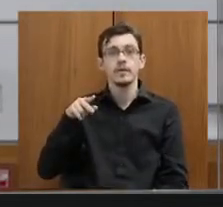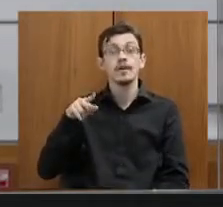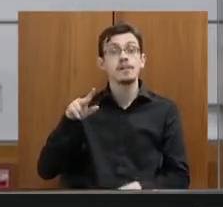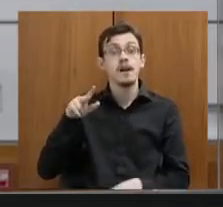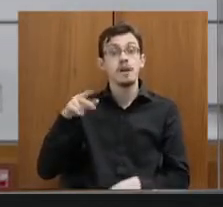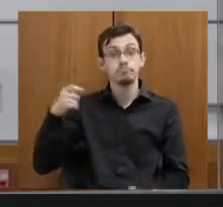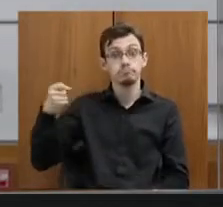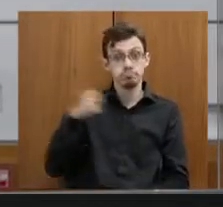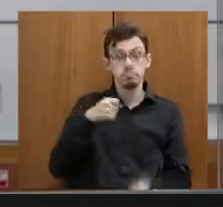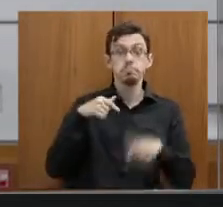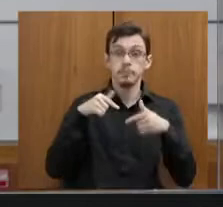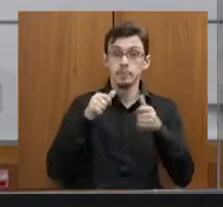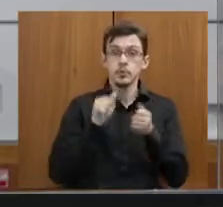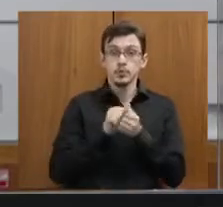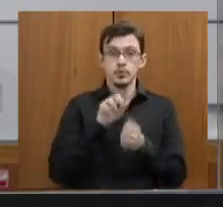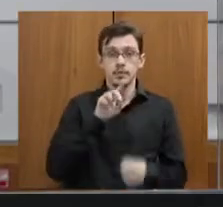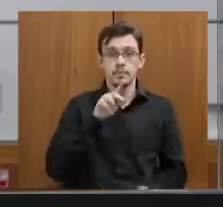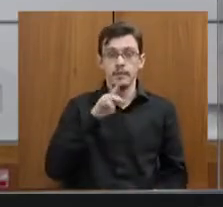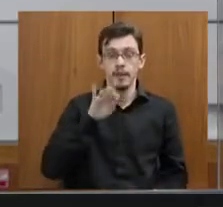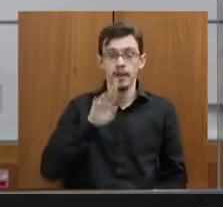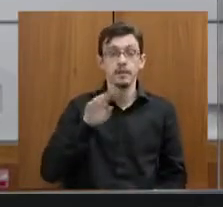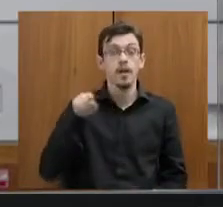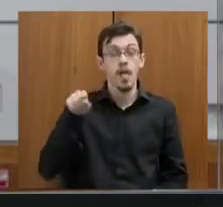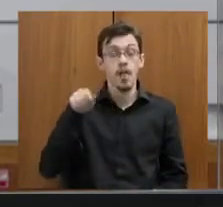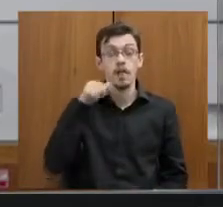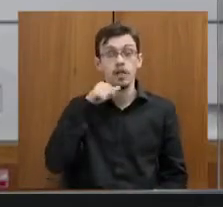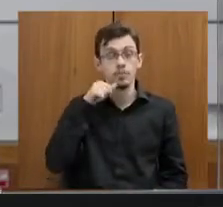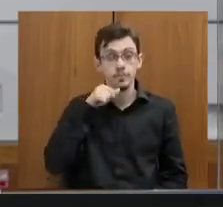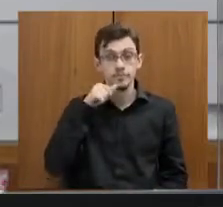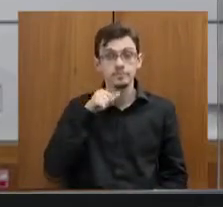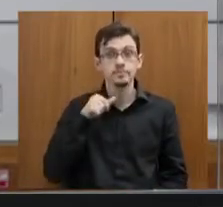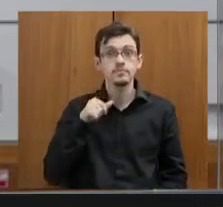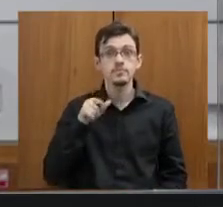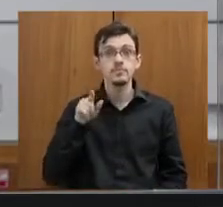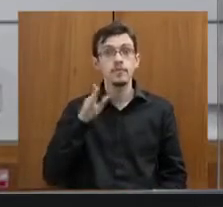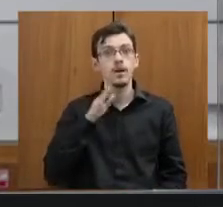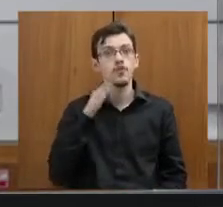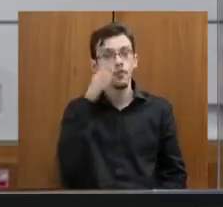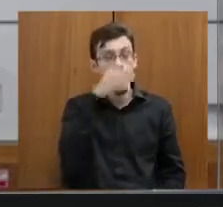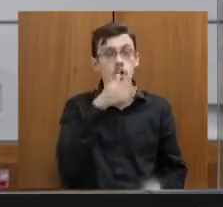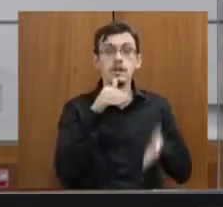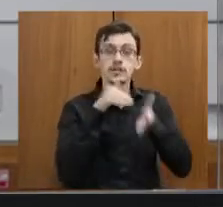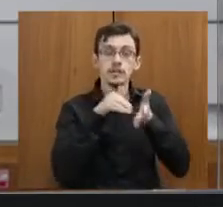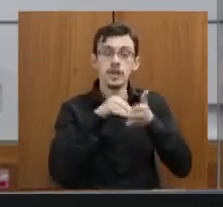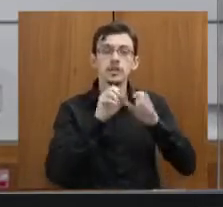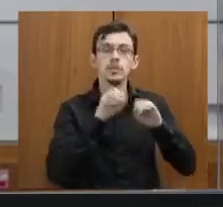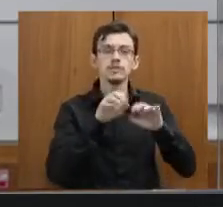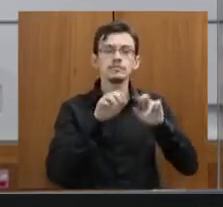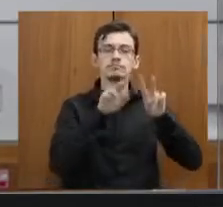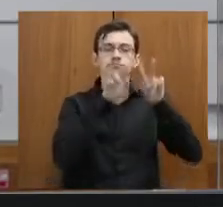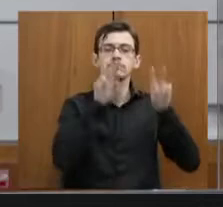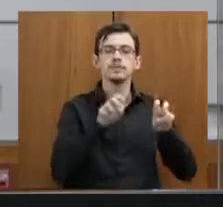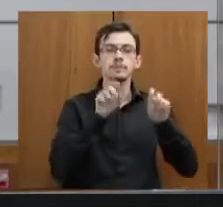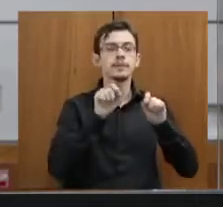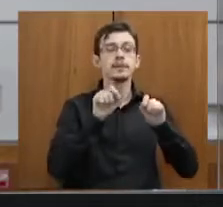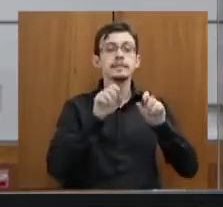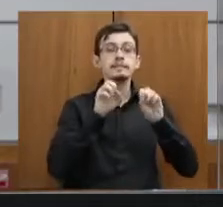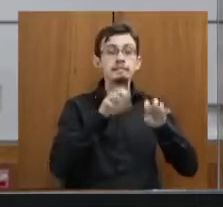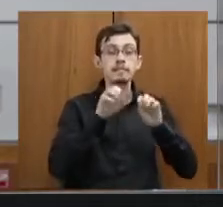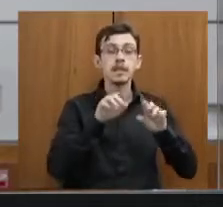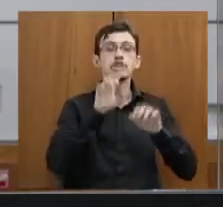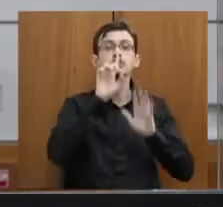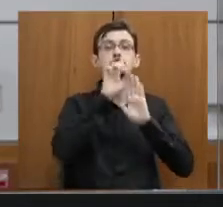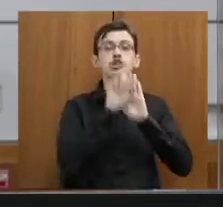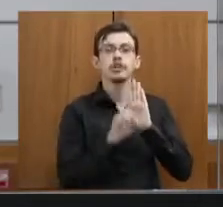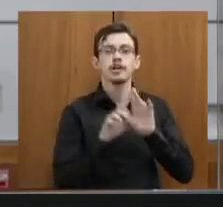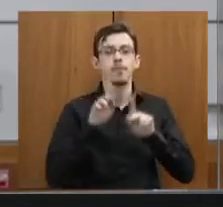ela passou a trabalhar conosco lá ela teve por exemplo que fazer uma conversa com a Secretaria de Educação somos direito dos povos indígenas